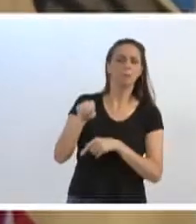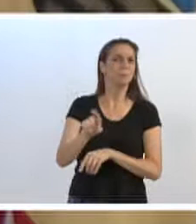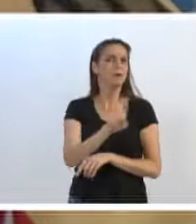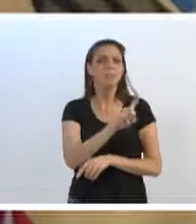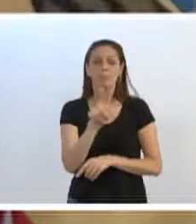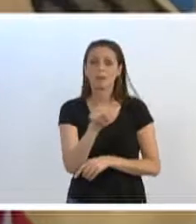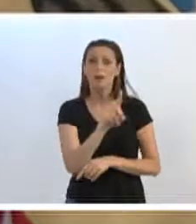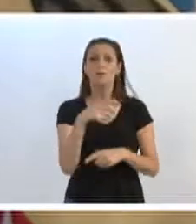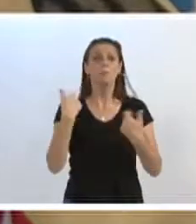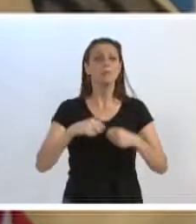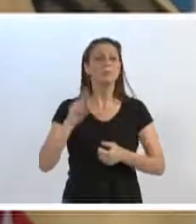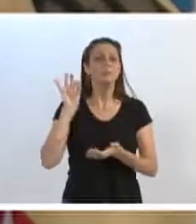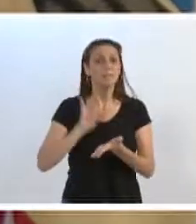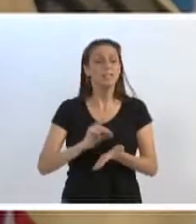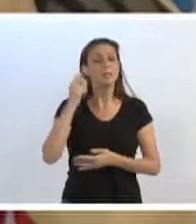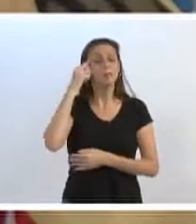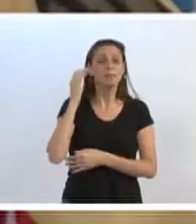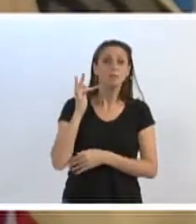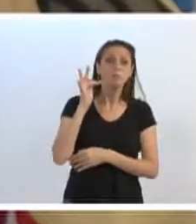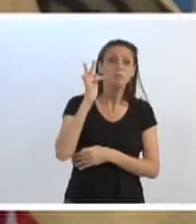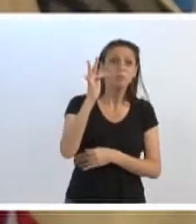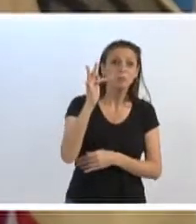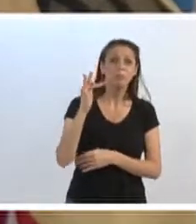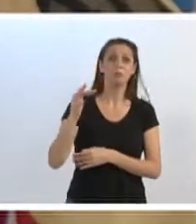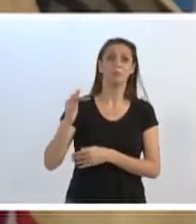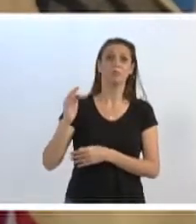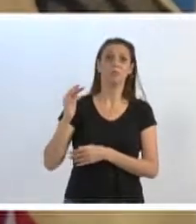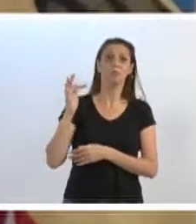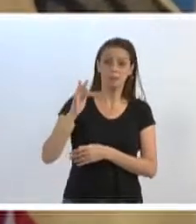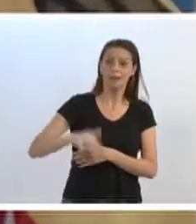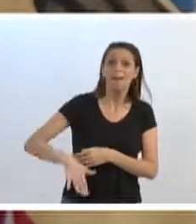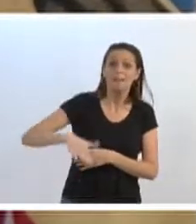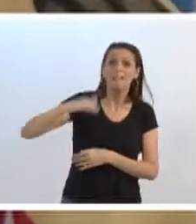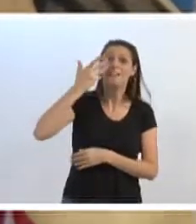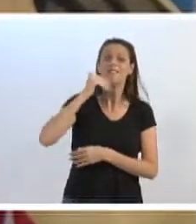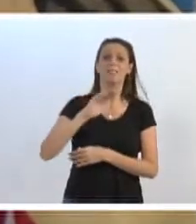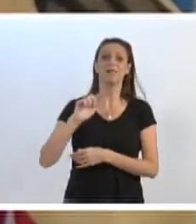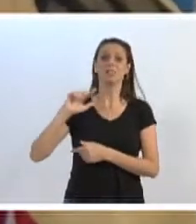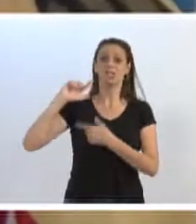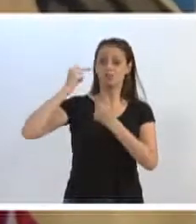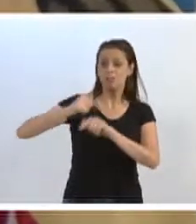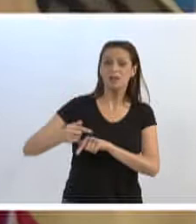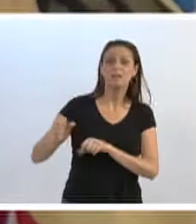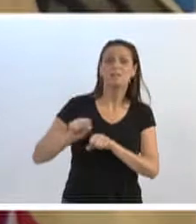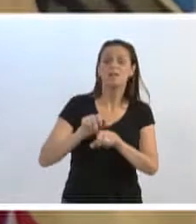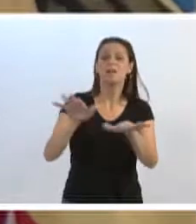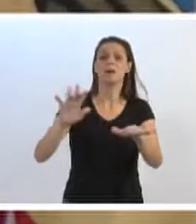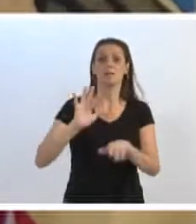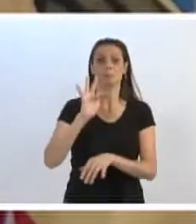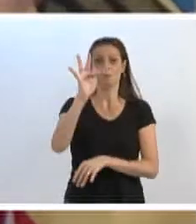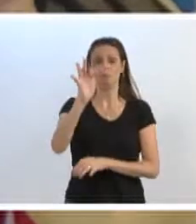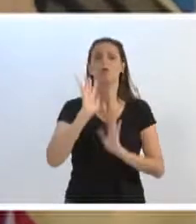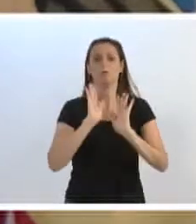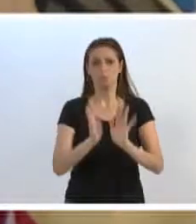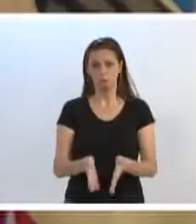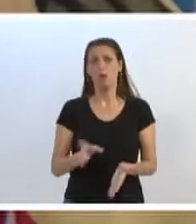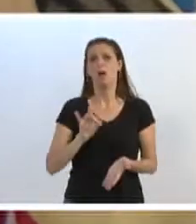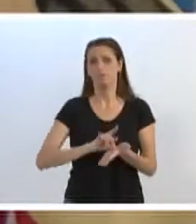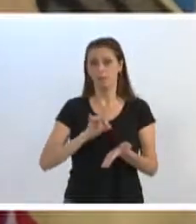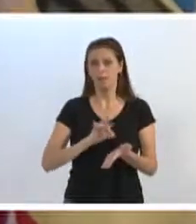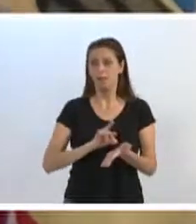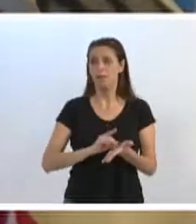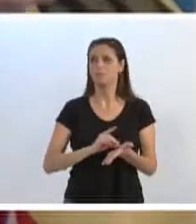novas gerações e trabalharmos a conscientização. Levantei, presido nessa casa a Comissão do Meio Ambiente, levantei aqui pequenas